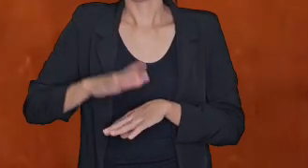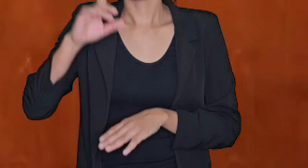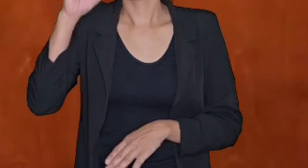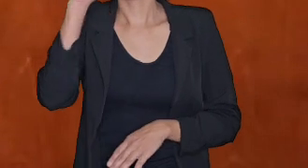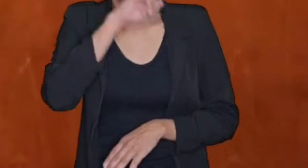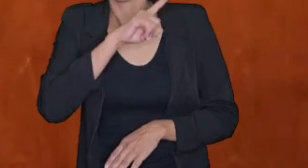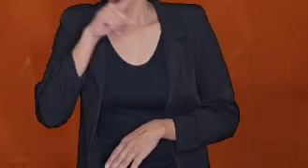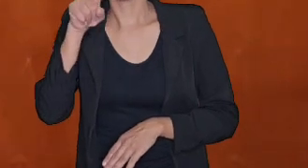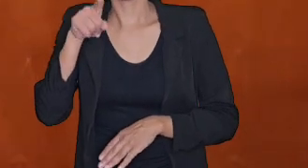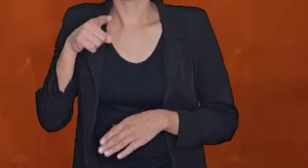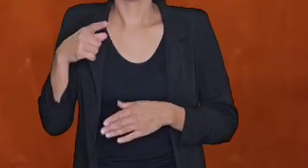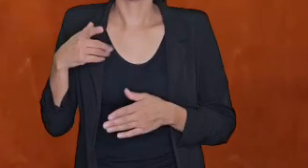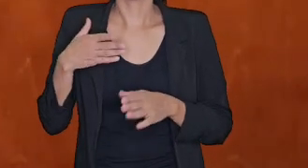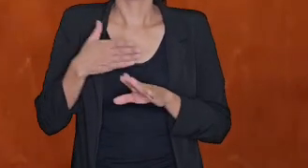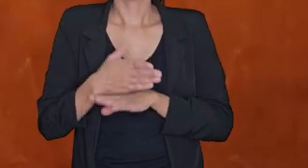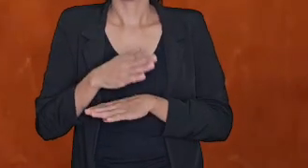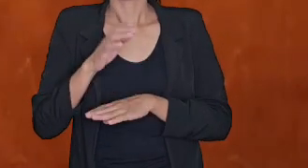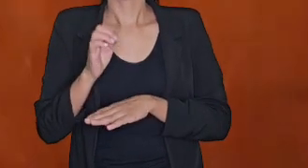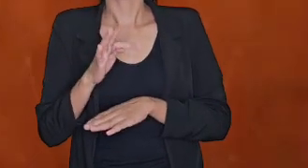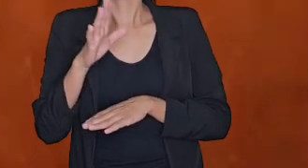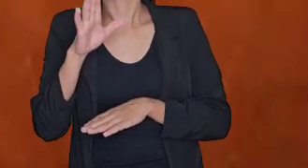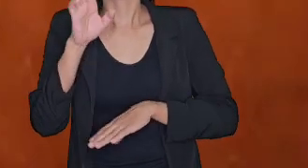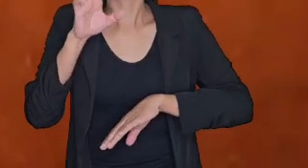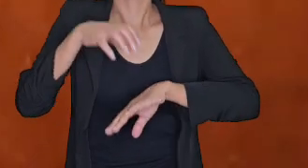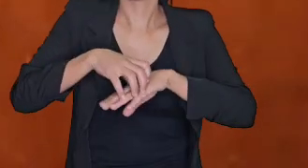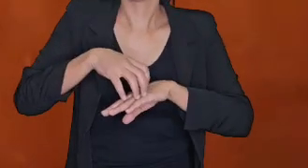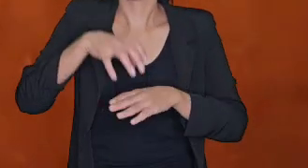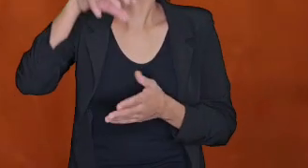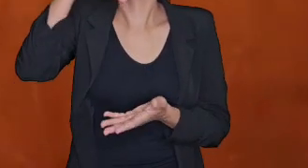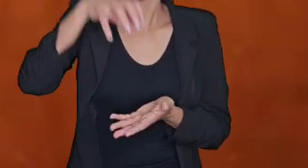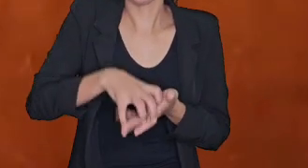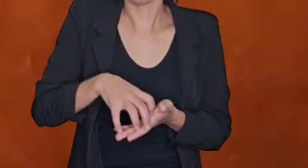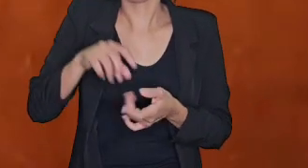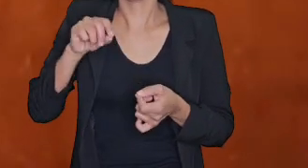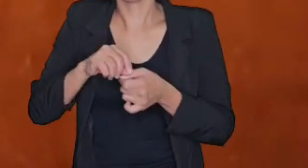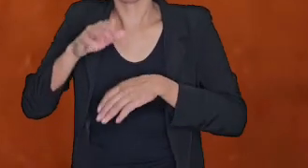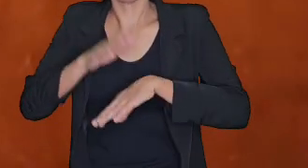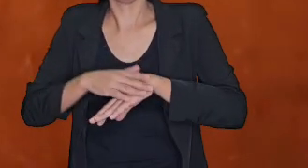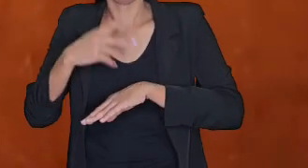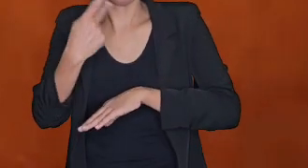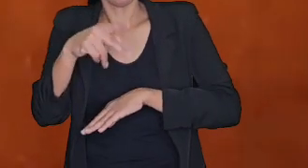fiscal, mas assim, ali já é mais complicado, eles querem terceirizar para o próprio ente